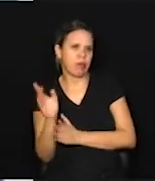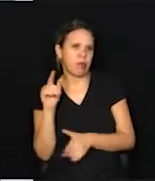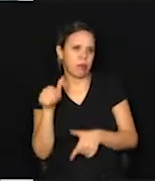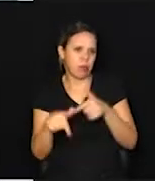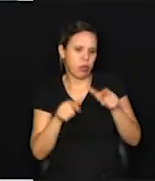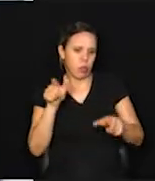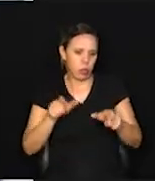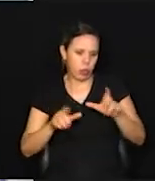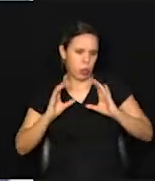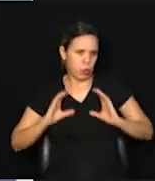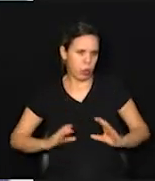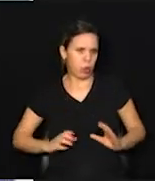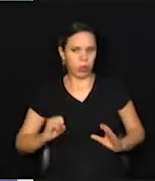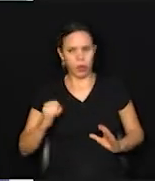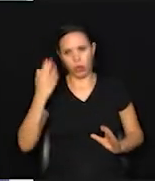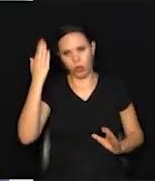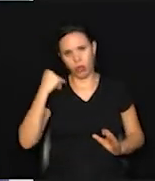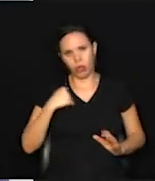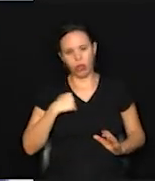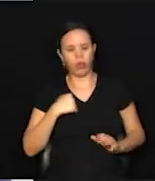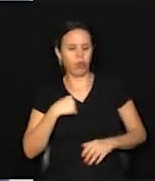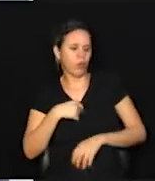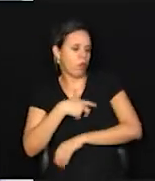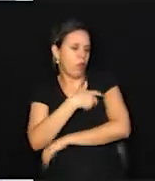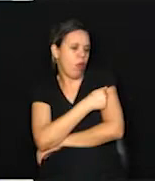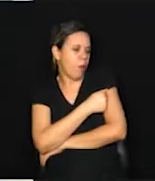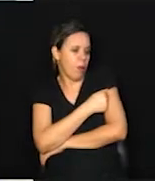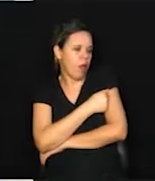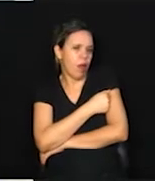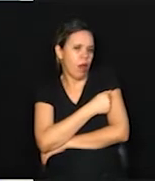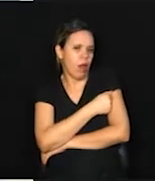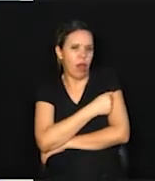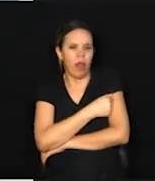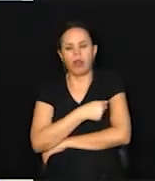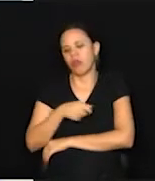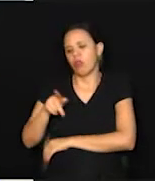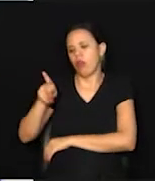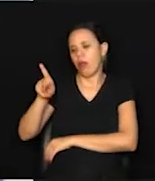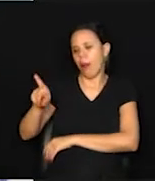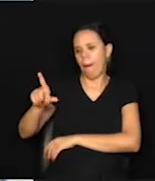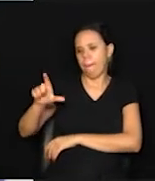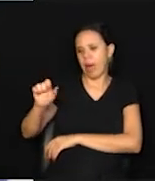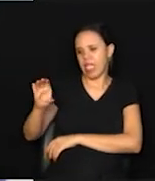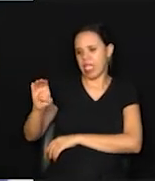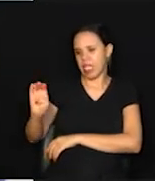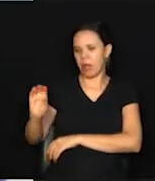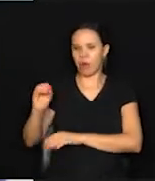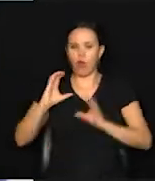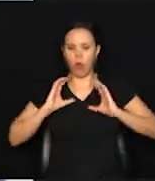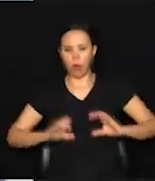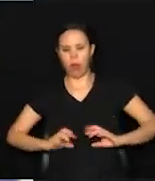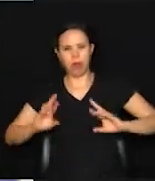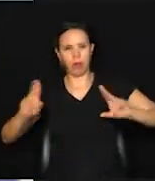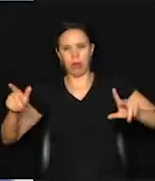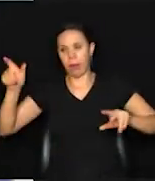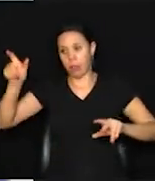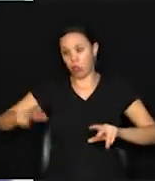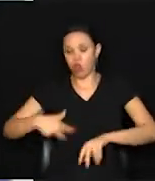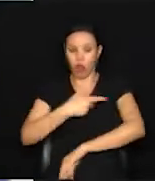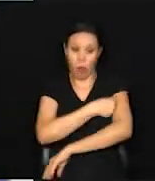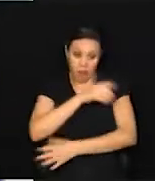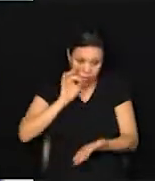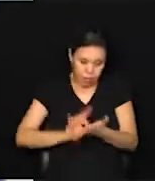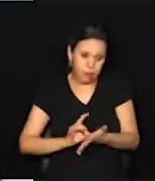vai se comportar. Se eu soubesse que eu tinha tomado placebo, por exemplo, talvez o meu comportamento fosse diferente da pessoa que sabe que tomou vacina. E